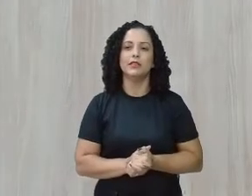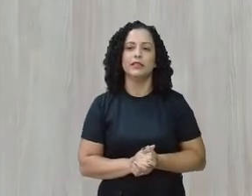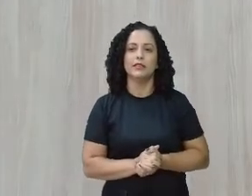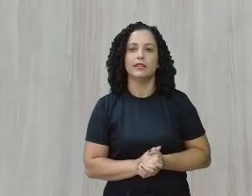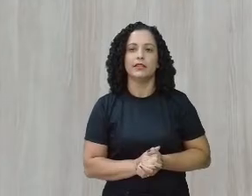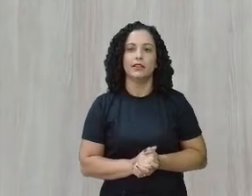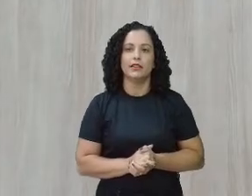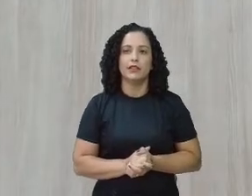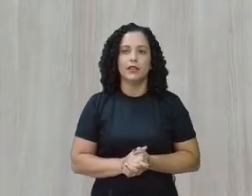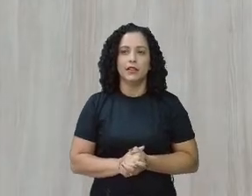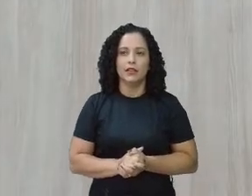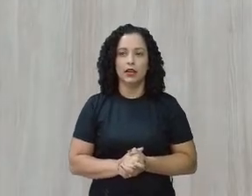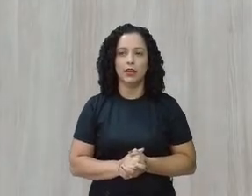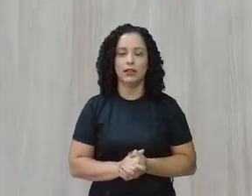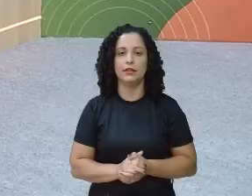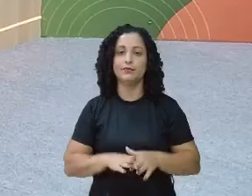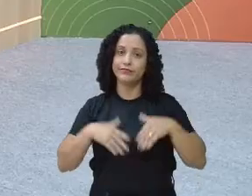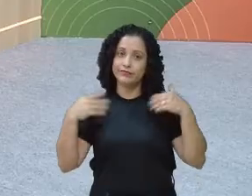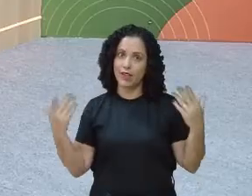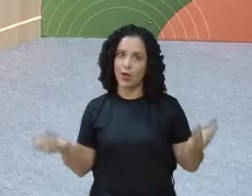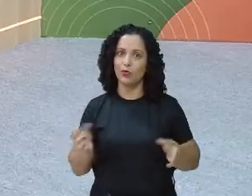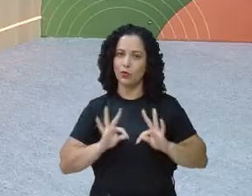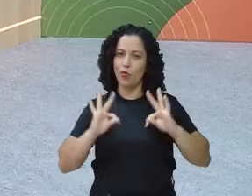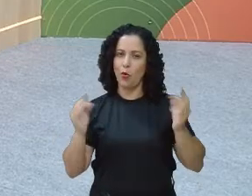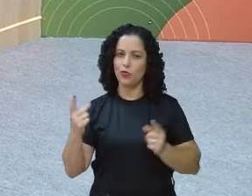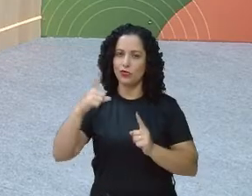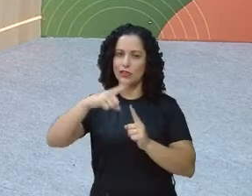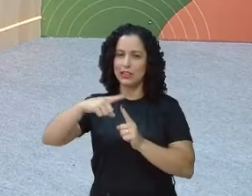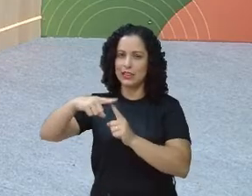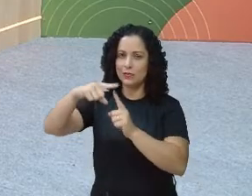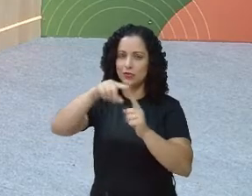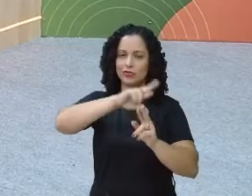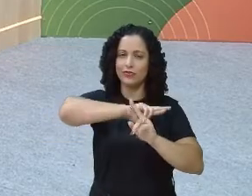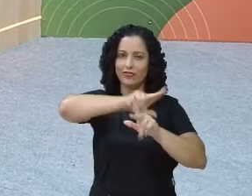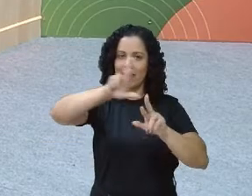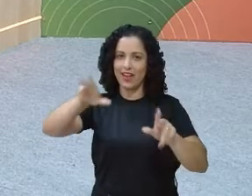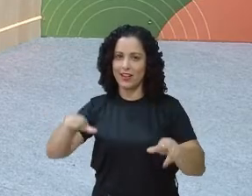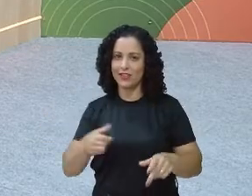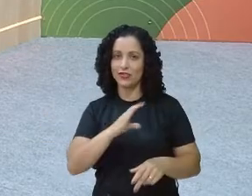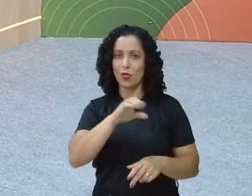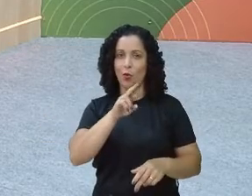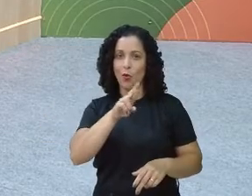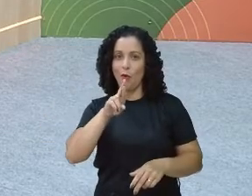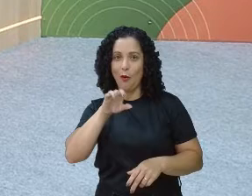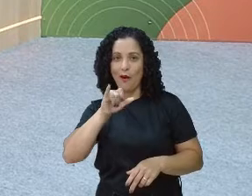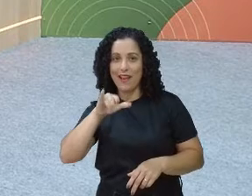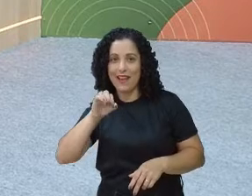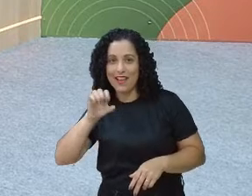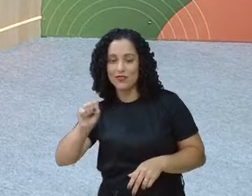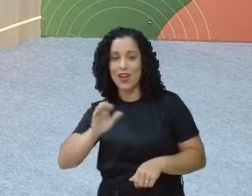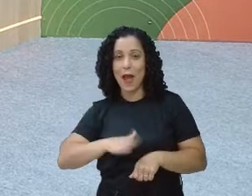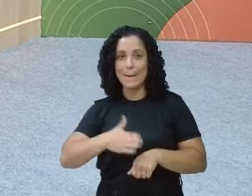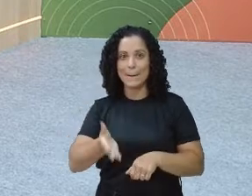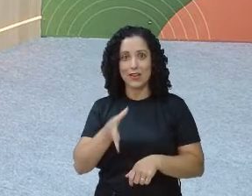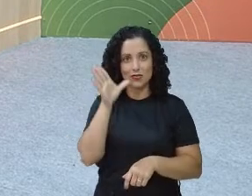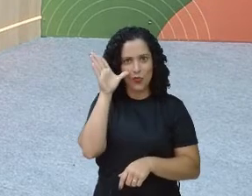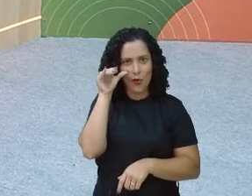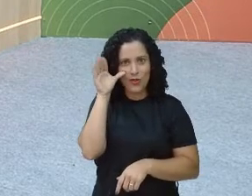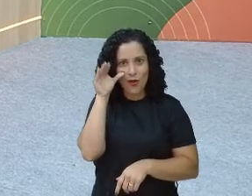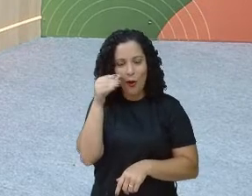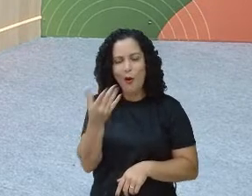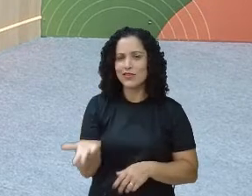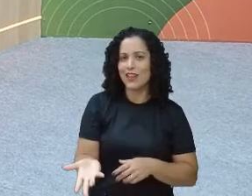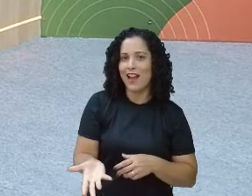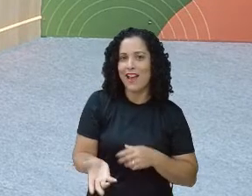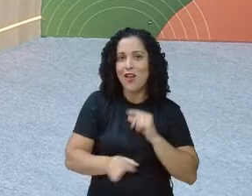certo? De todas as formas de correio que existem, a mais fascinante e a mais curiosa